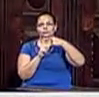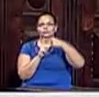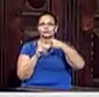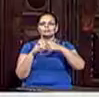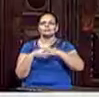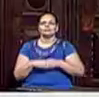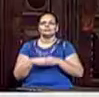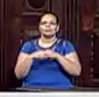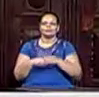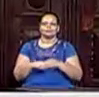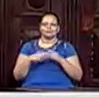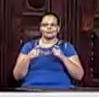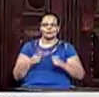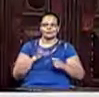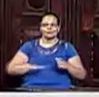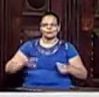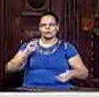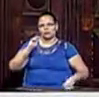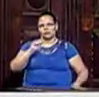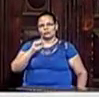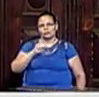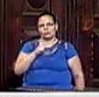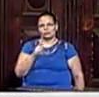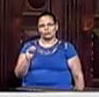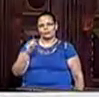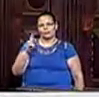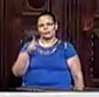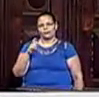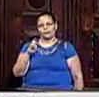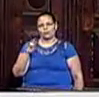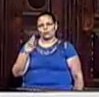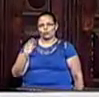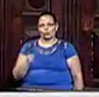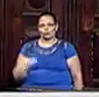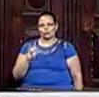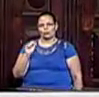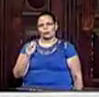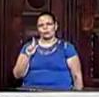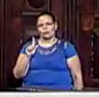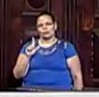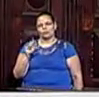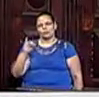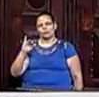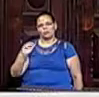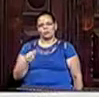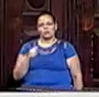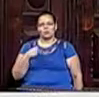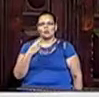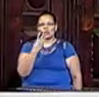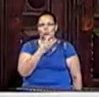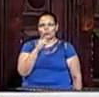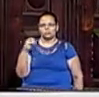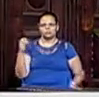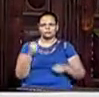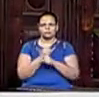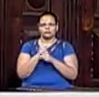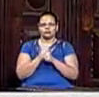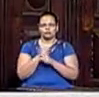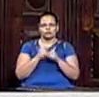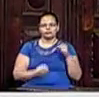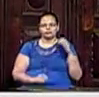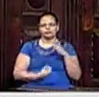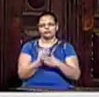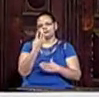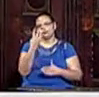saudar o município de São Pedro da Aldeia, que comemora hoje seus 400 anos de fundação.